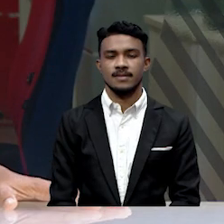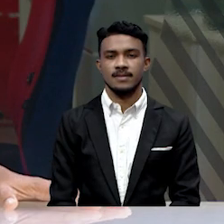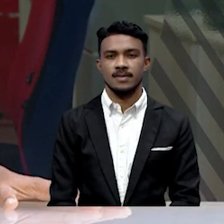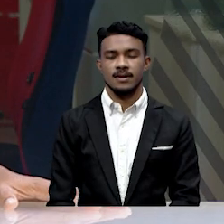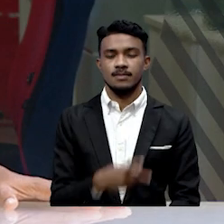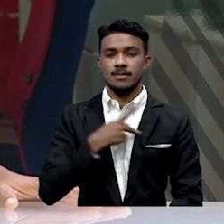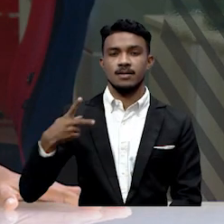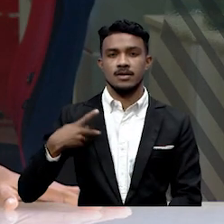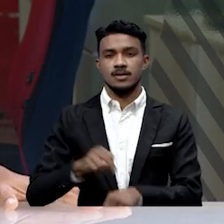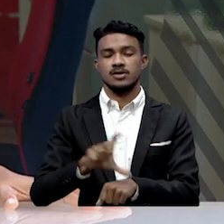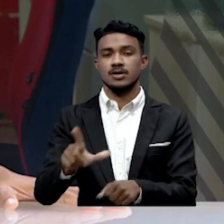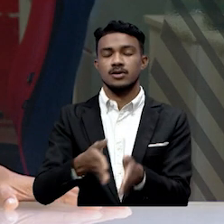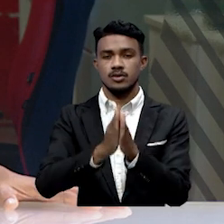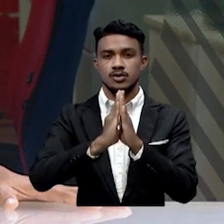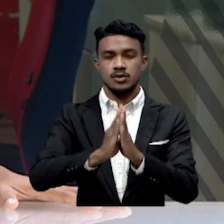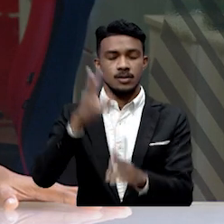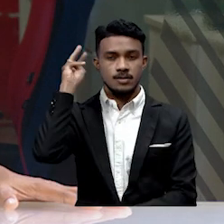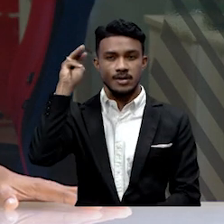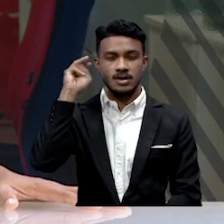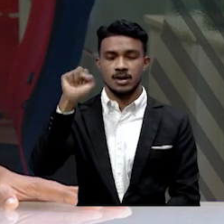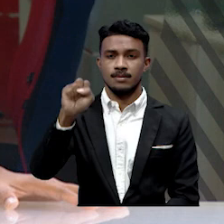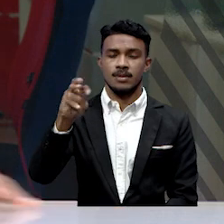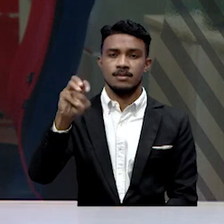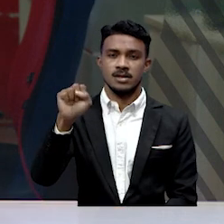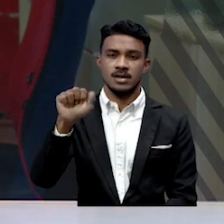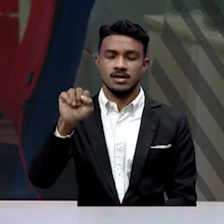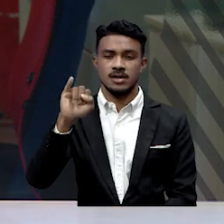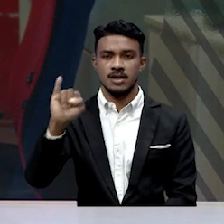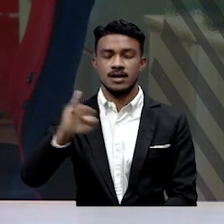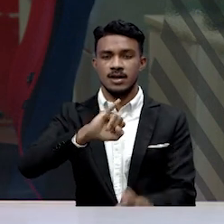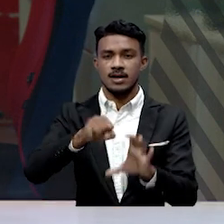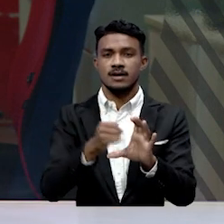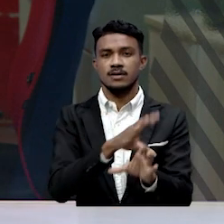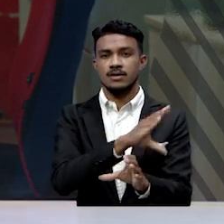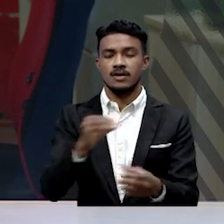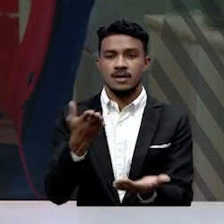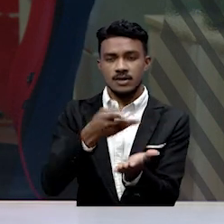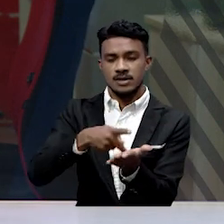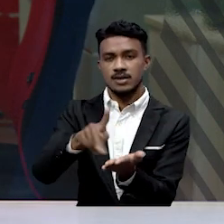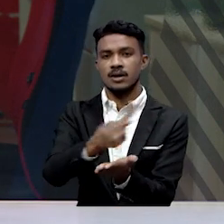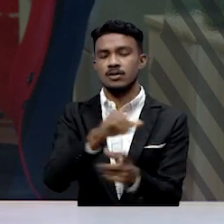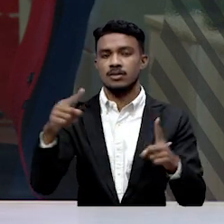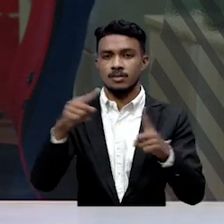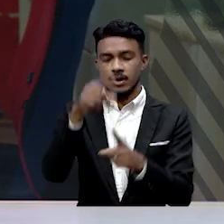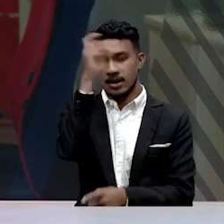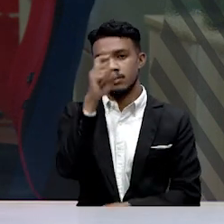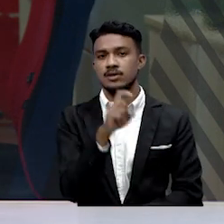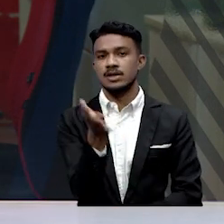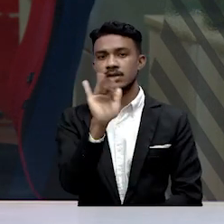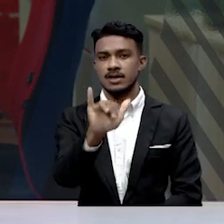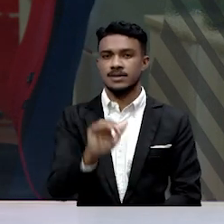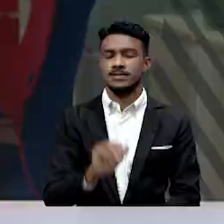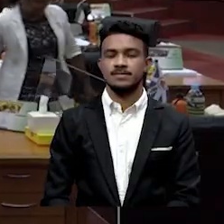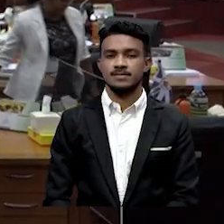Parlamento Nacional Russo, Ministério de Solidariedade Social e Inclusão, atu mantém sistema de pagamento de direita para idosos será.